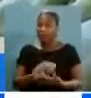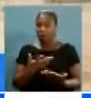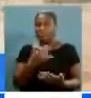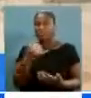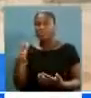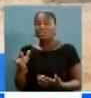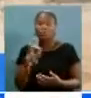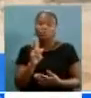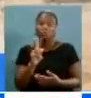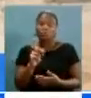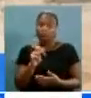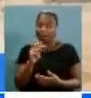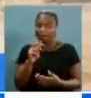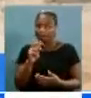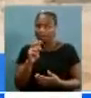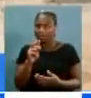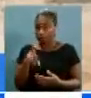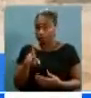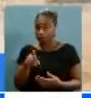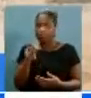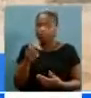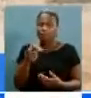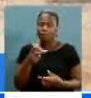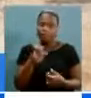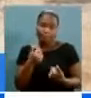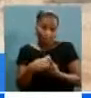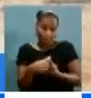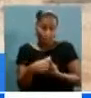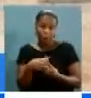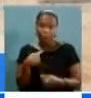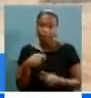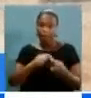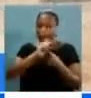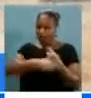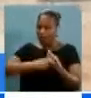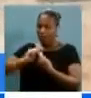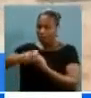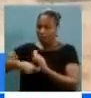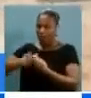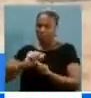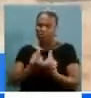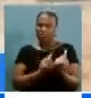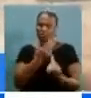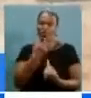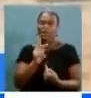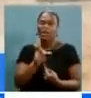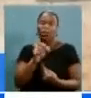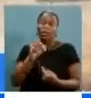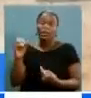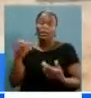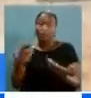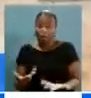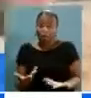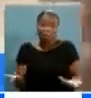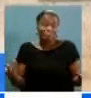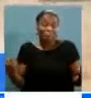200 escudos, 1 quilo de batata, e todas as coisas está com a banana também, a gente comprar 1 quilo, às vezes 80 escudos, banana madura,